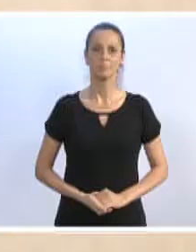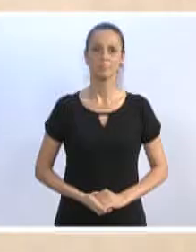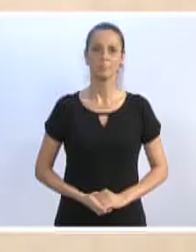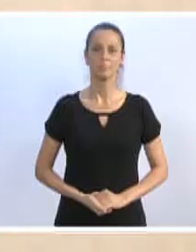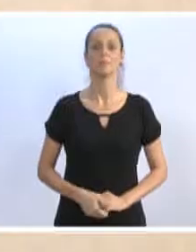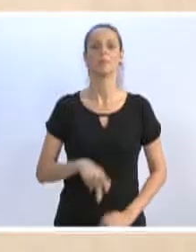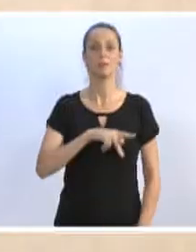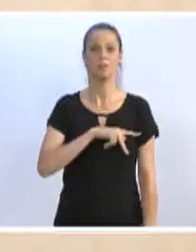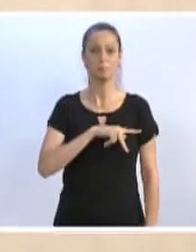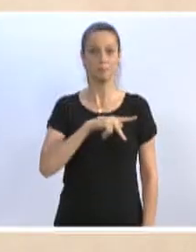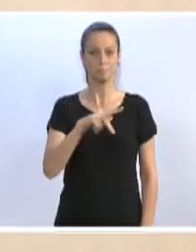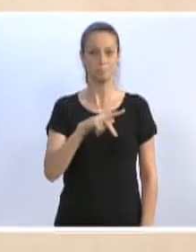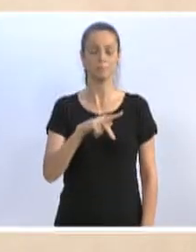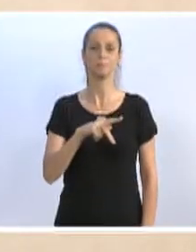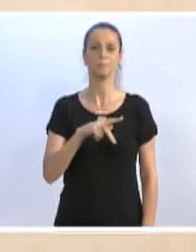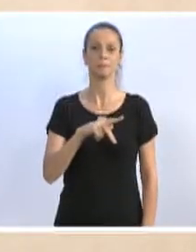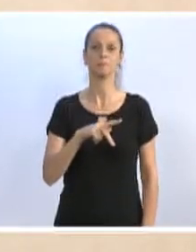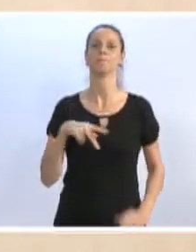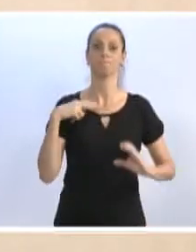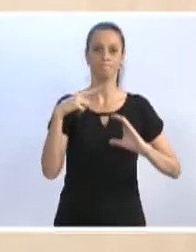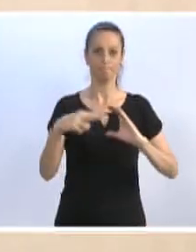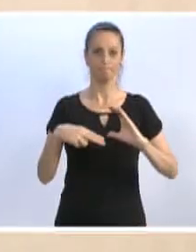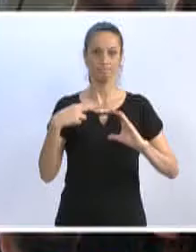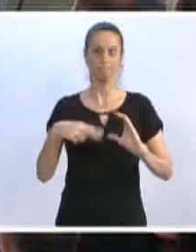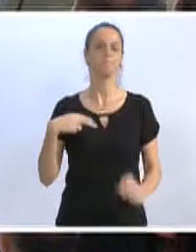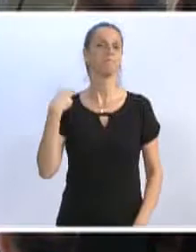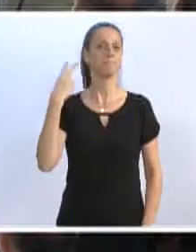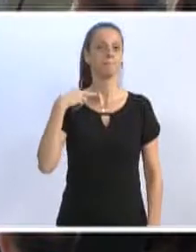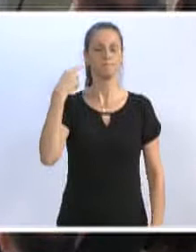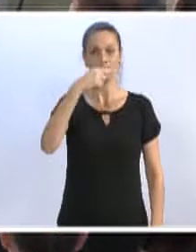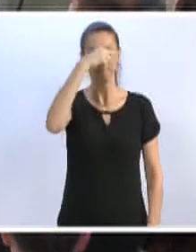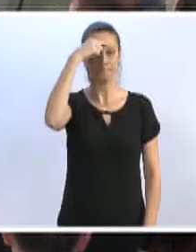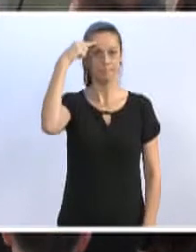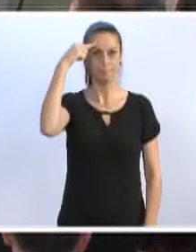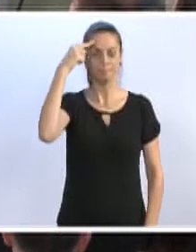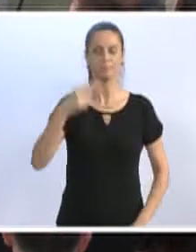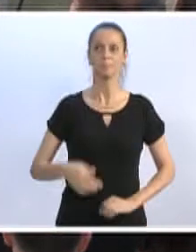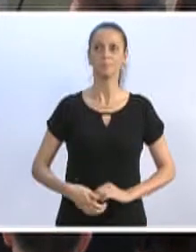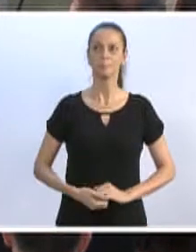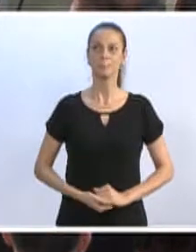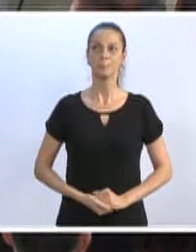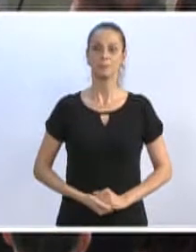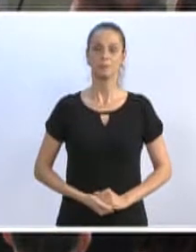Excelentíssimo presidente desta Casa Legislativa, vereador Marcos da Rosa.